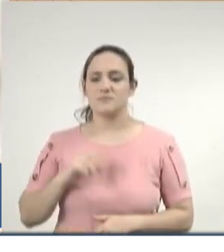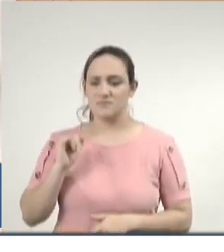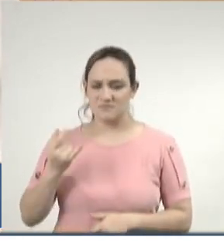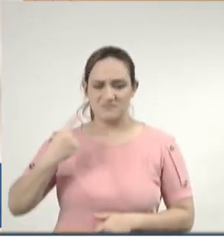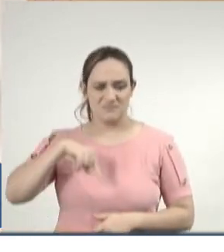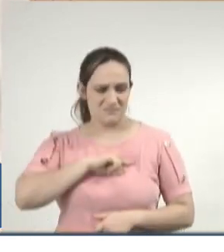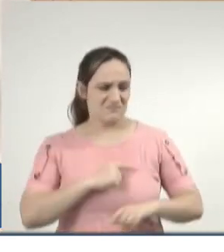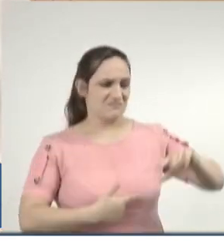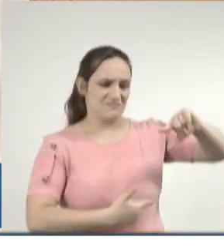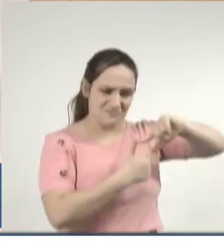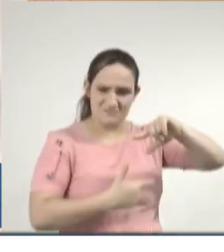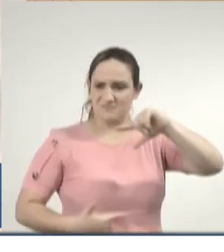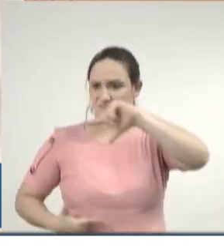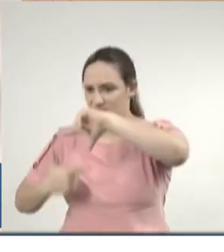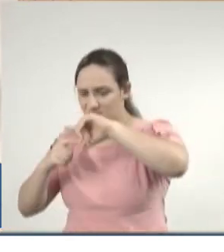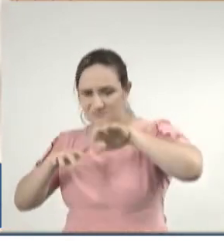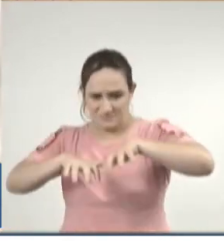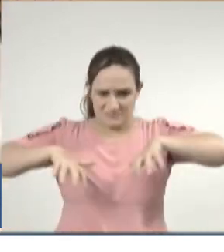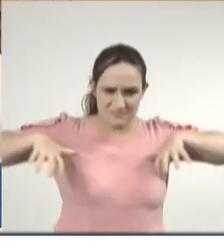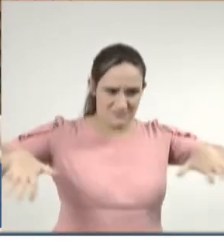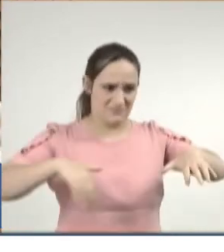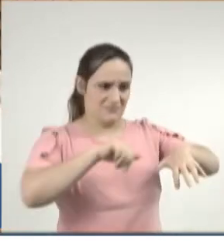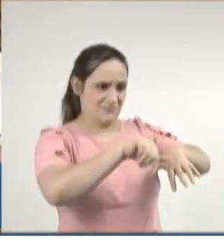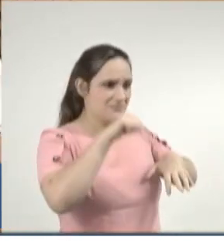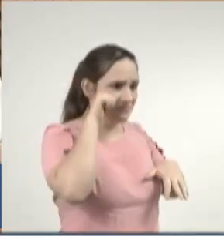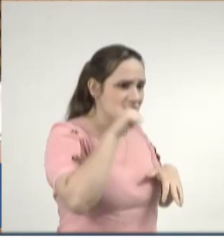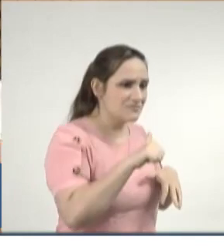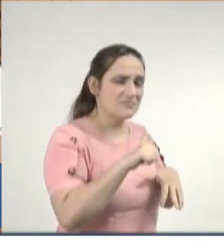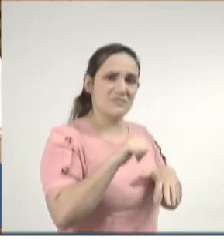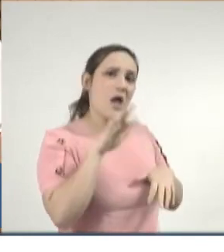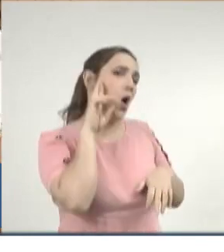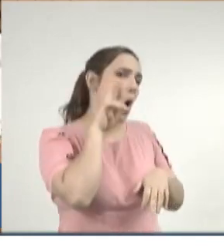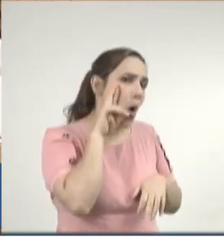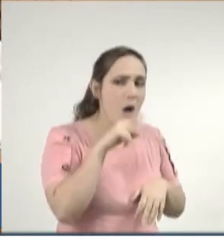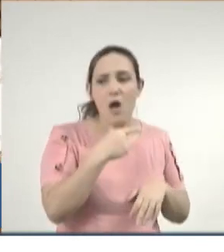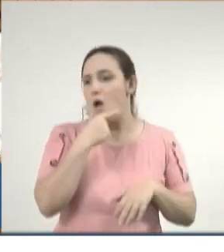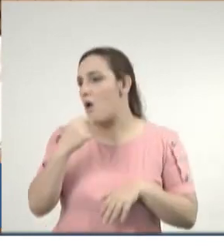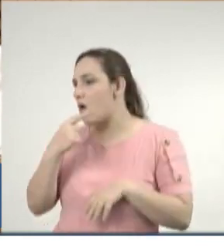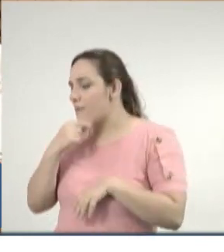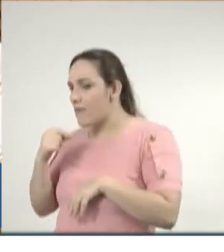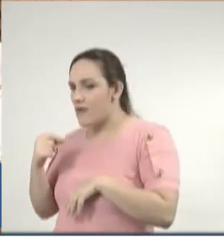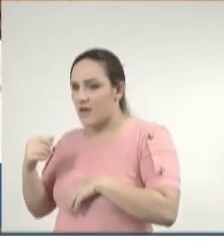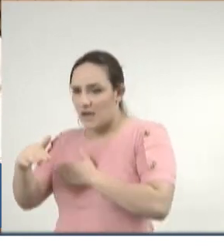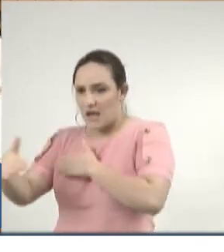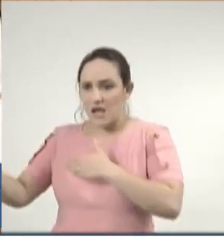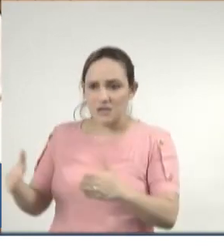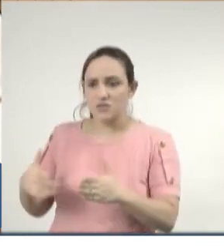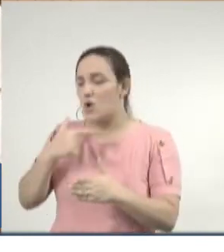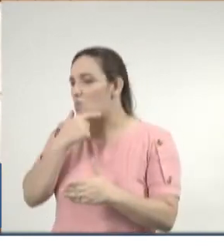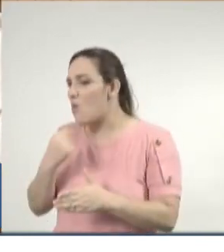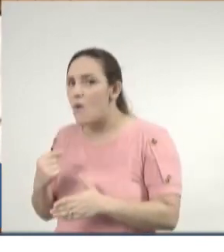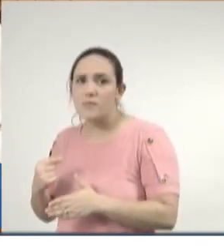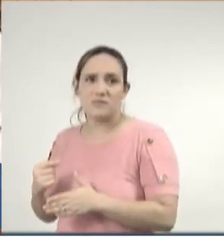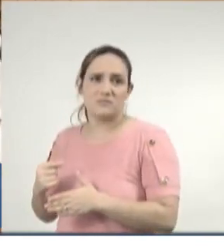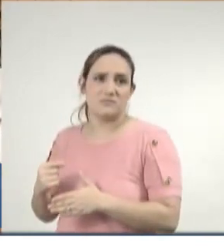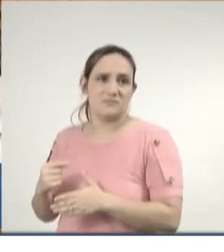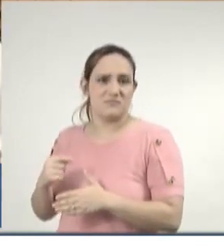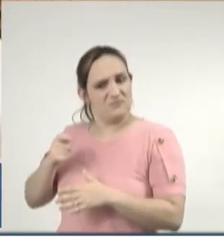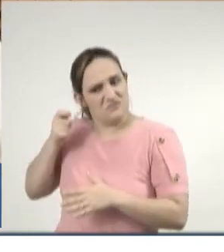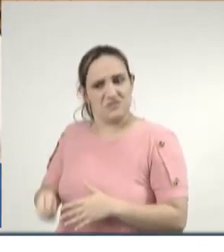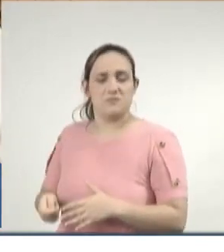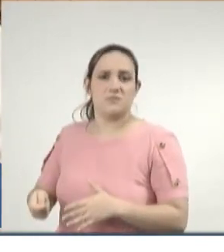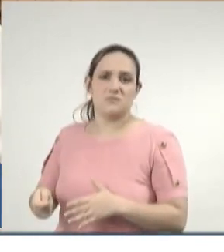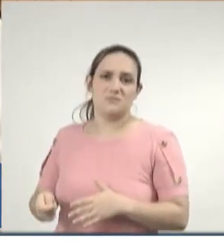aprisionamos mulheres na caixinha rosa do gênero feminino e homens na caixona azul do gênero masculino, nós